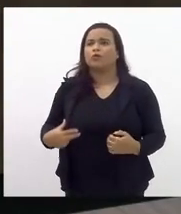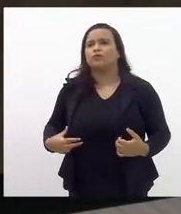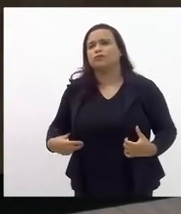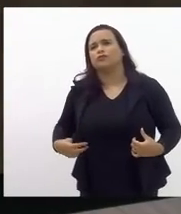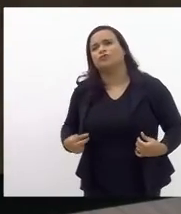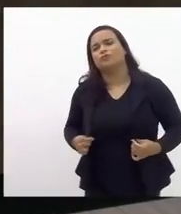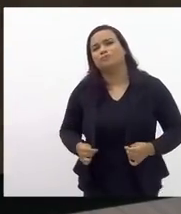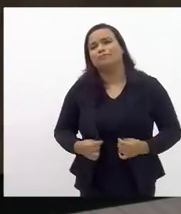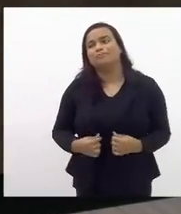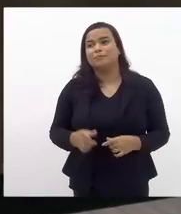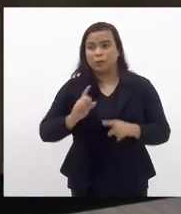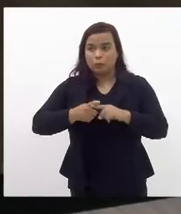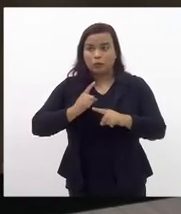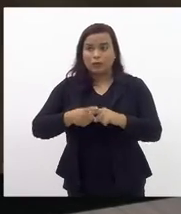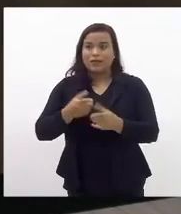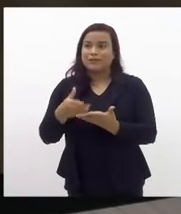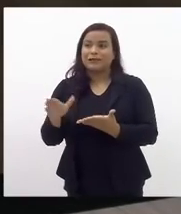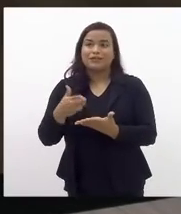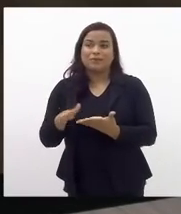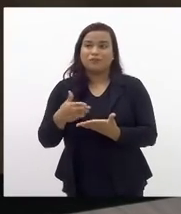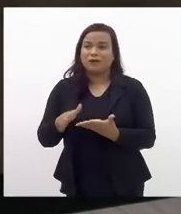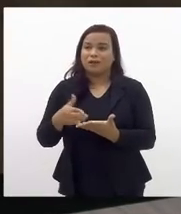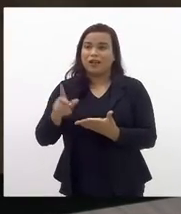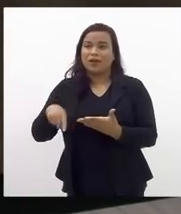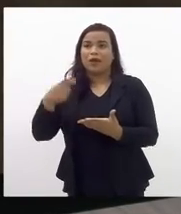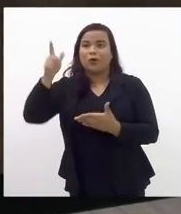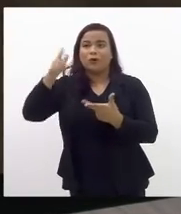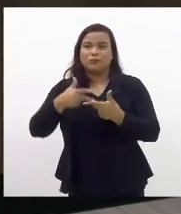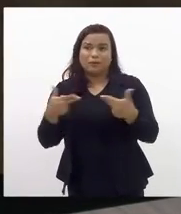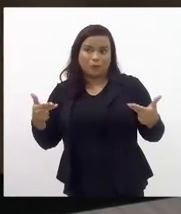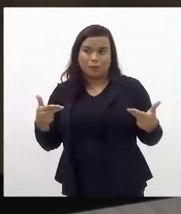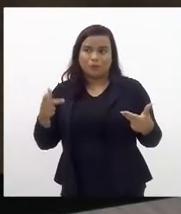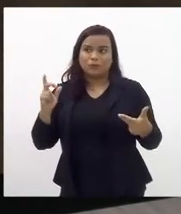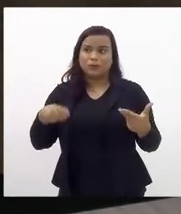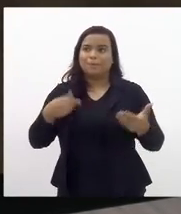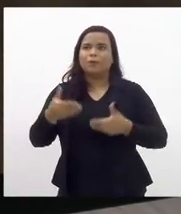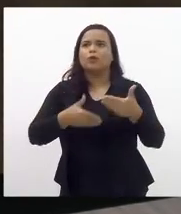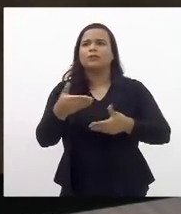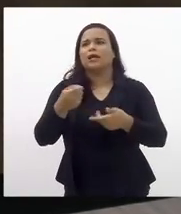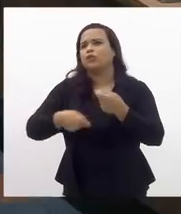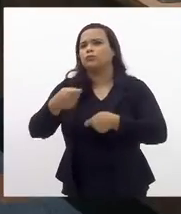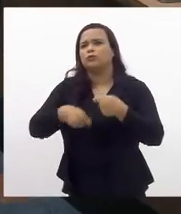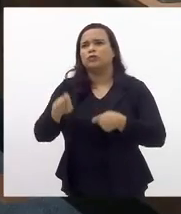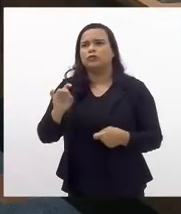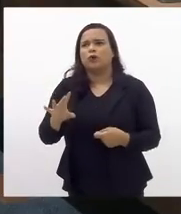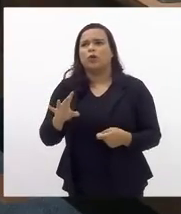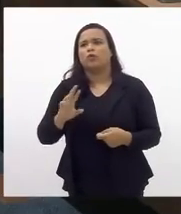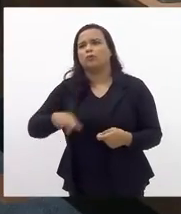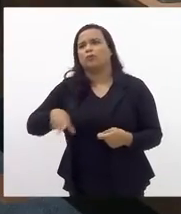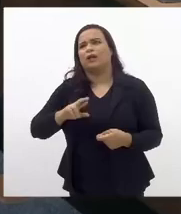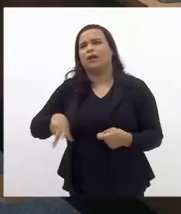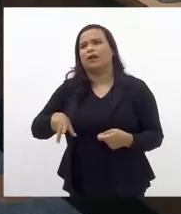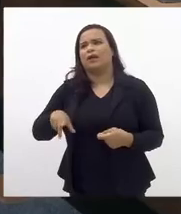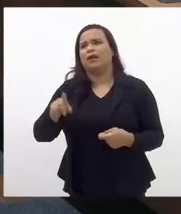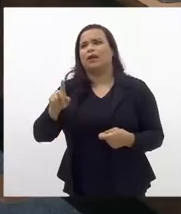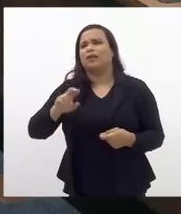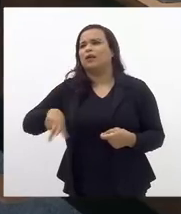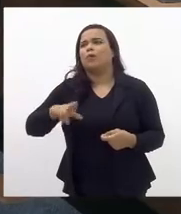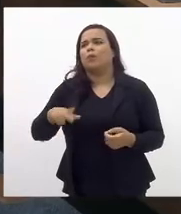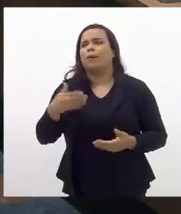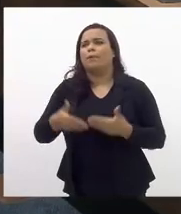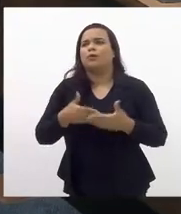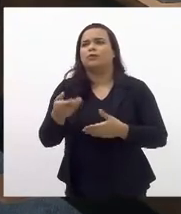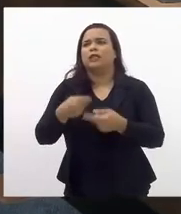disciplinar, porque não tem nada a ver uma coisa com a outra. É só processo administrativo, entendeu, deputado? Não é aquele processo administrativo para